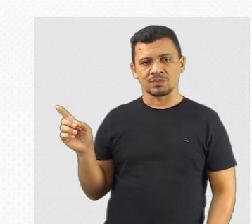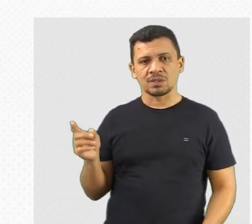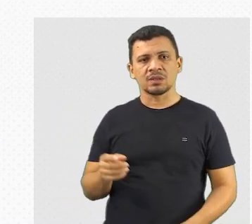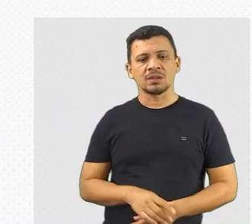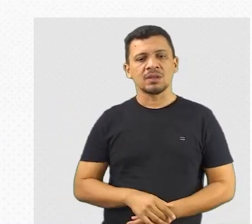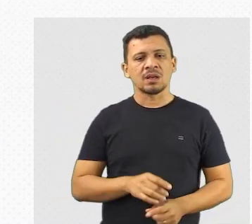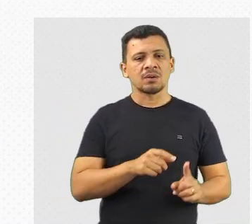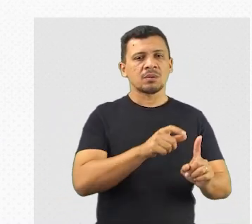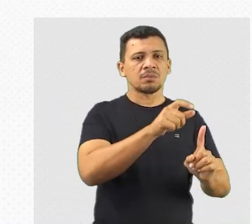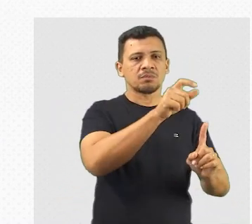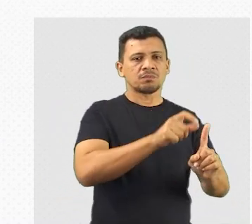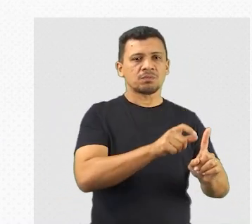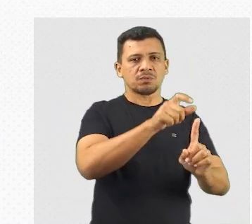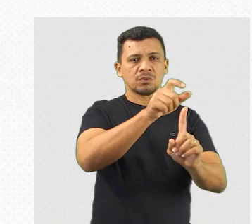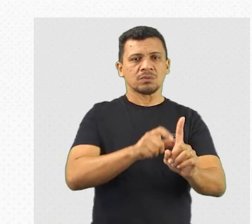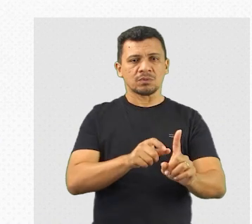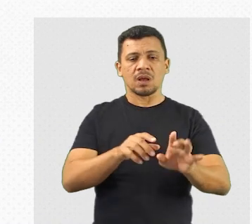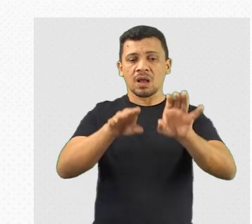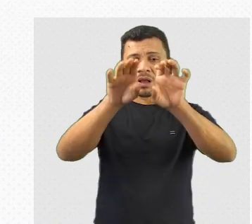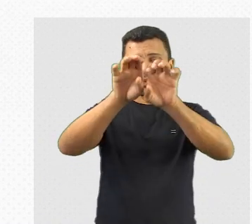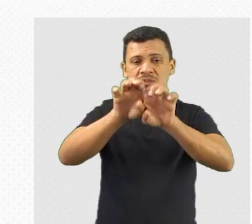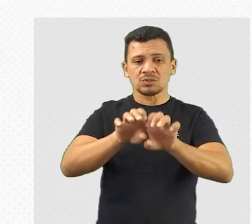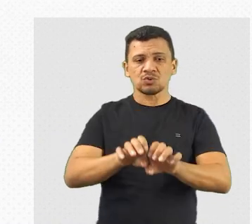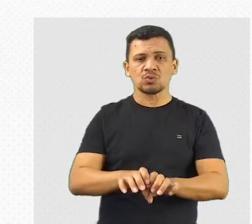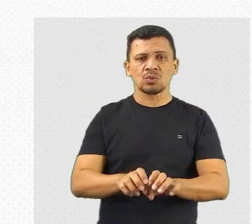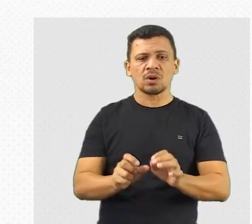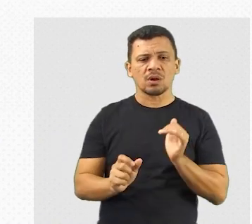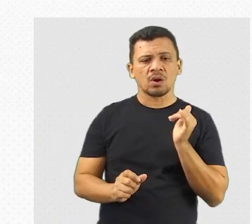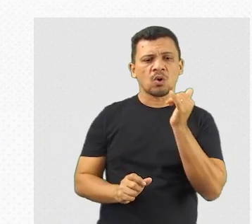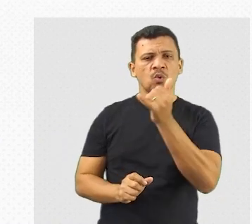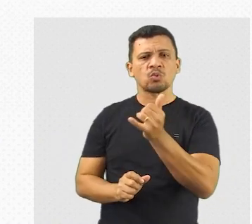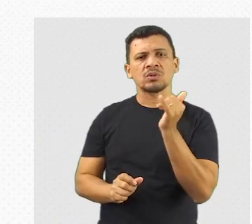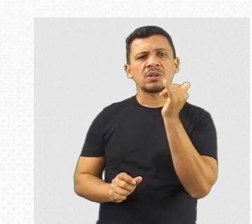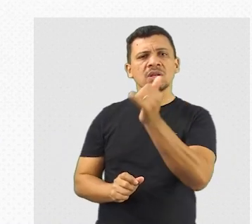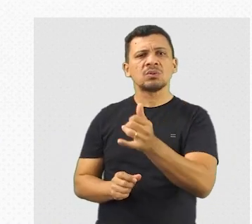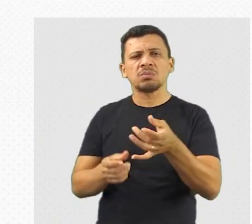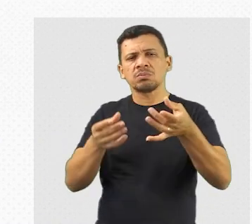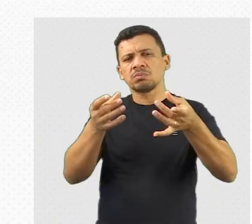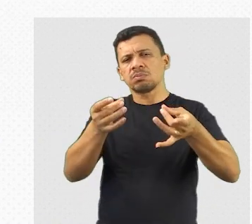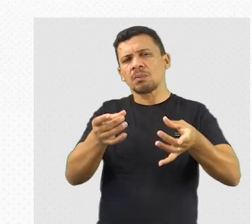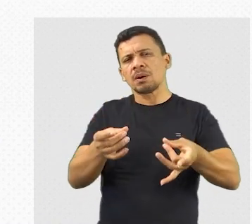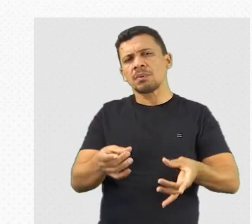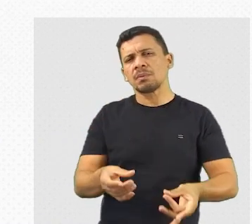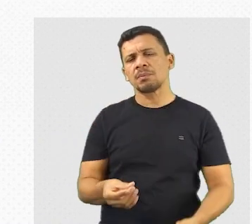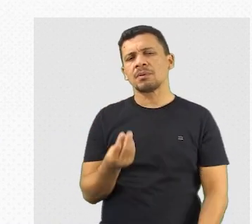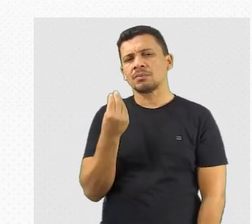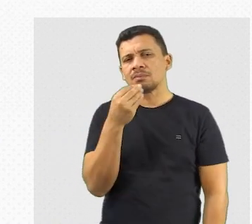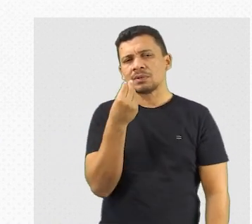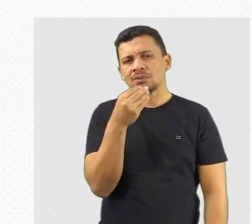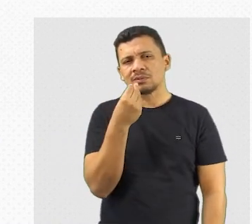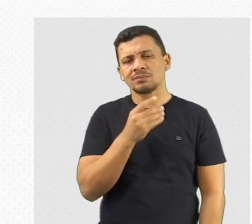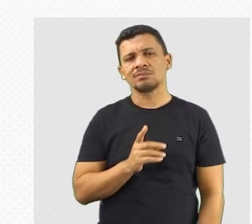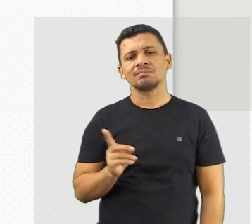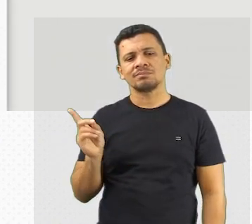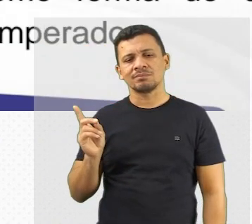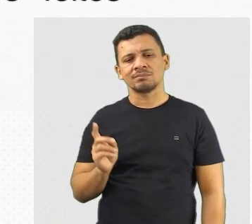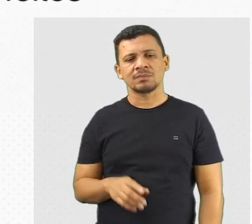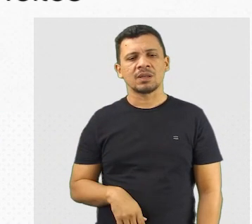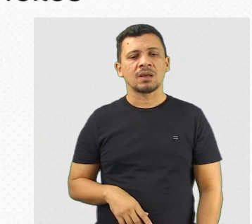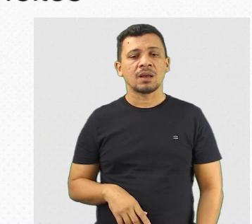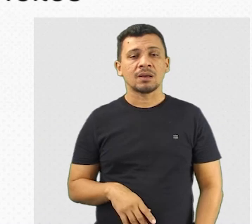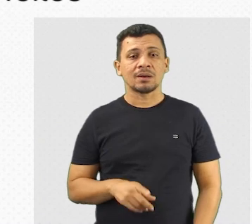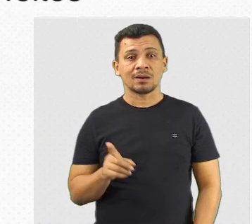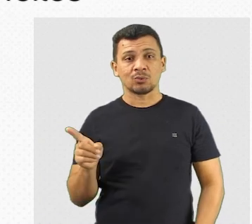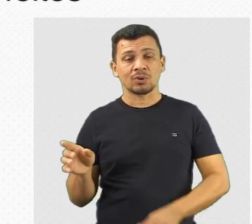Na primeira, várias estruturas contando milimetricamente com um toque mais delicado, certo? Da pintura, a